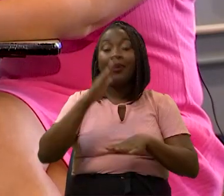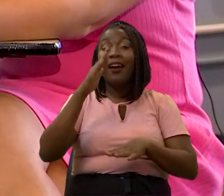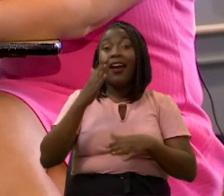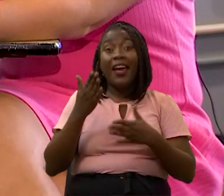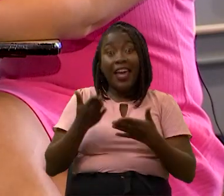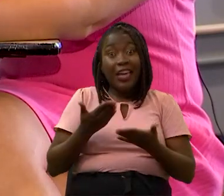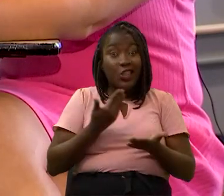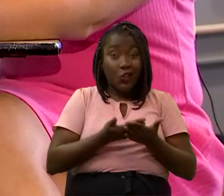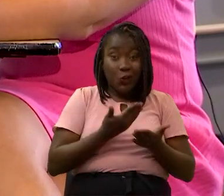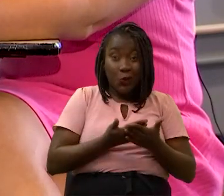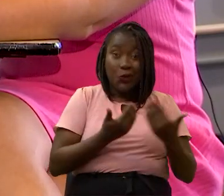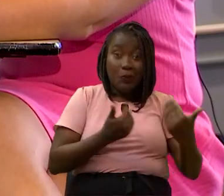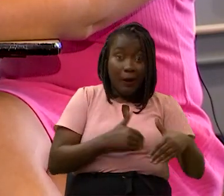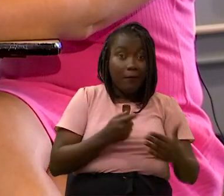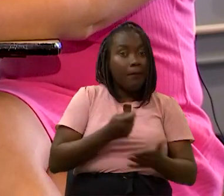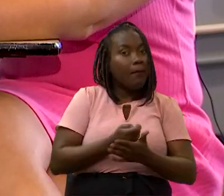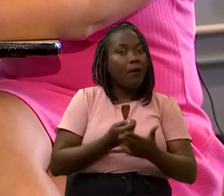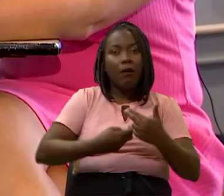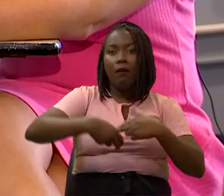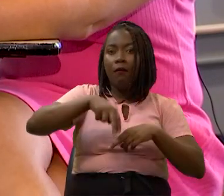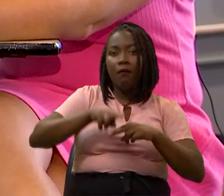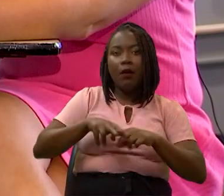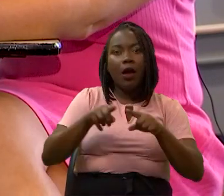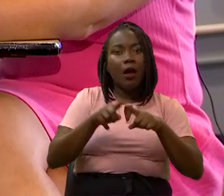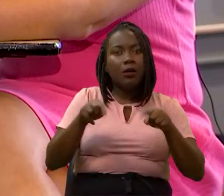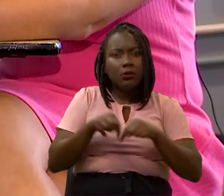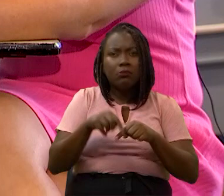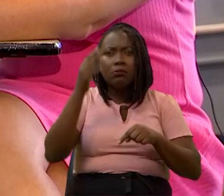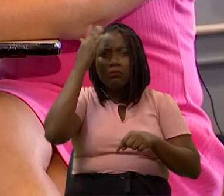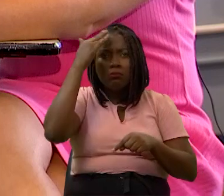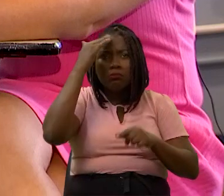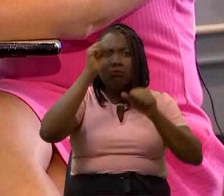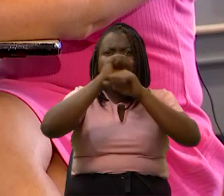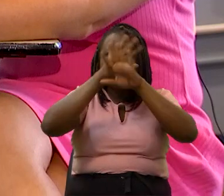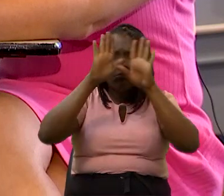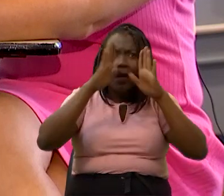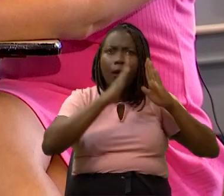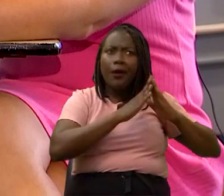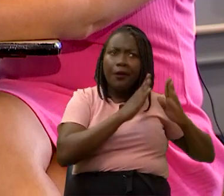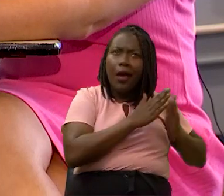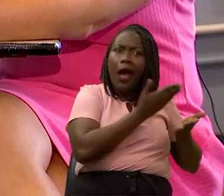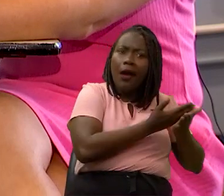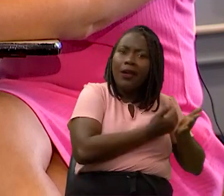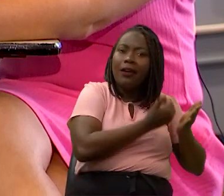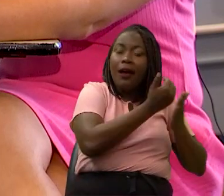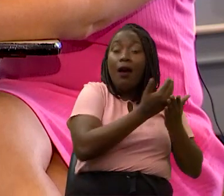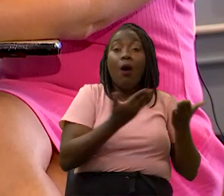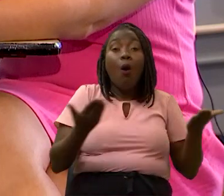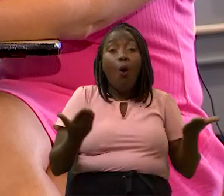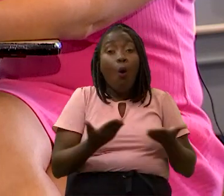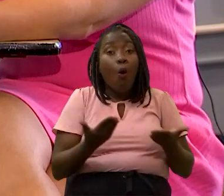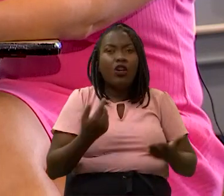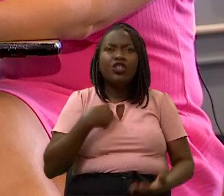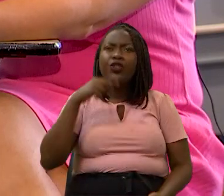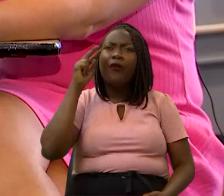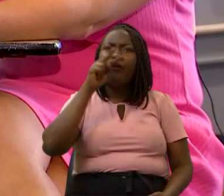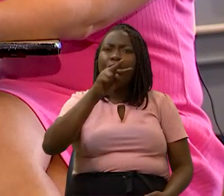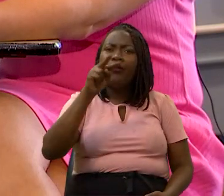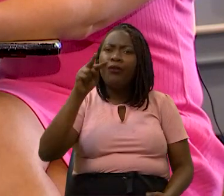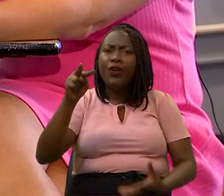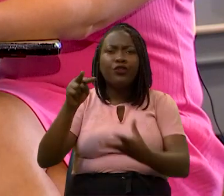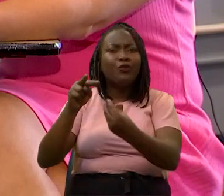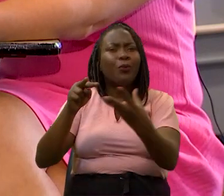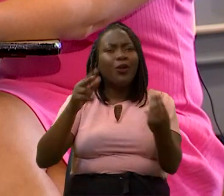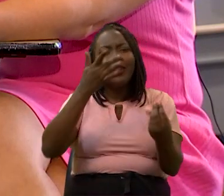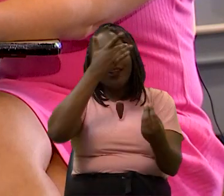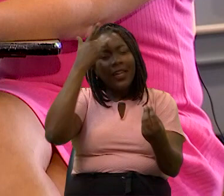mais. E estudar para a prova, você tinha que estar na sala de aula, entender a matéria, estudar em casa. Hoje, assim, eu vejo